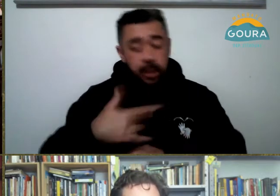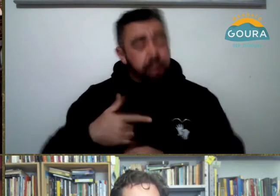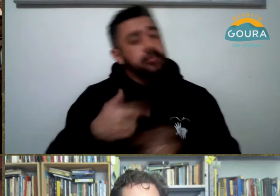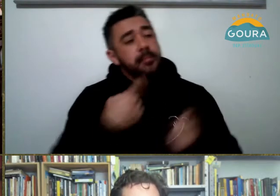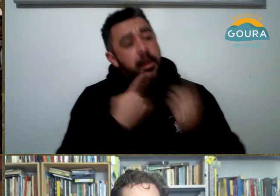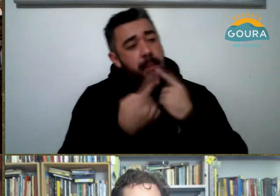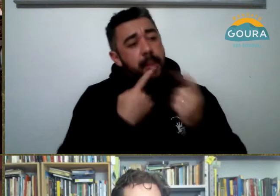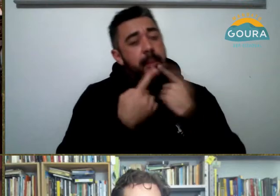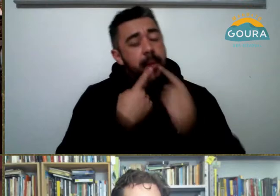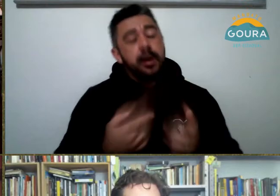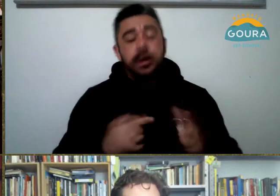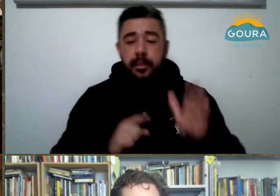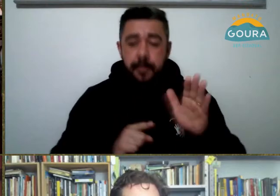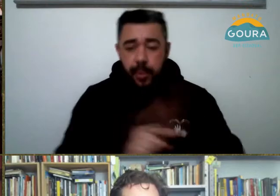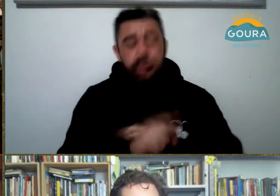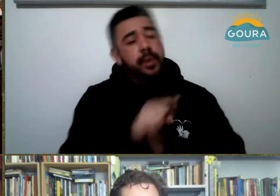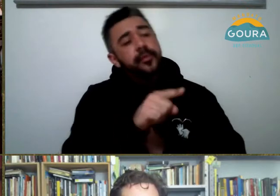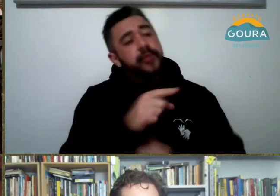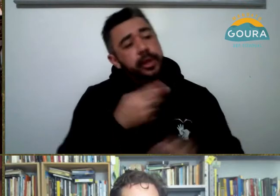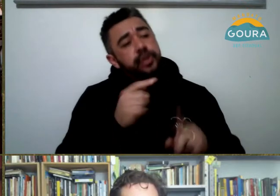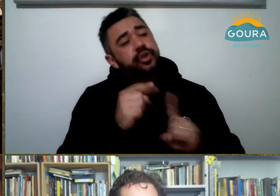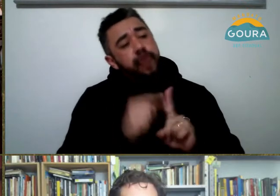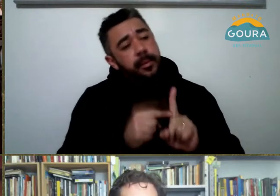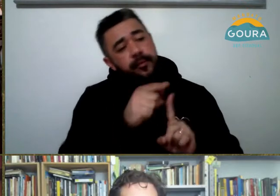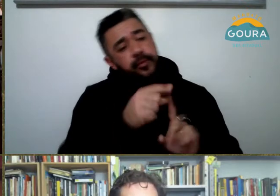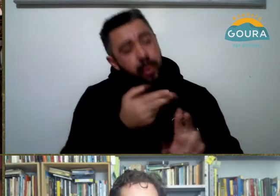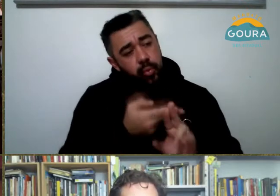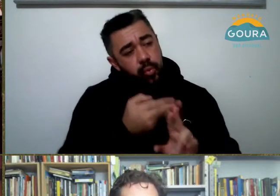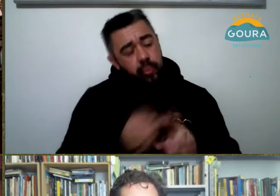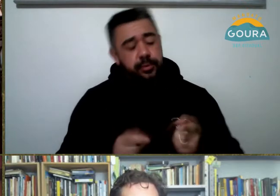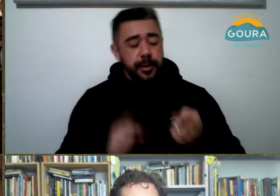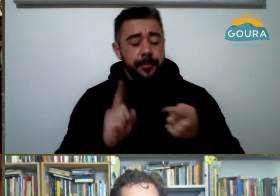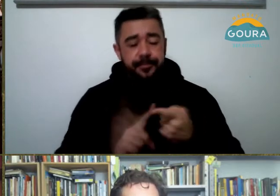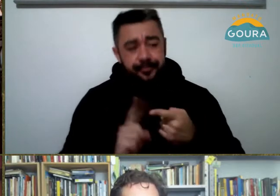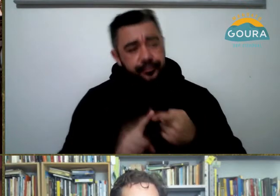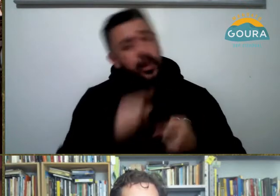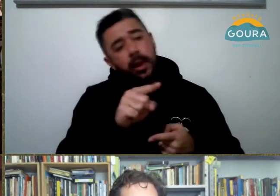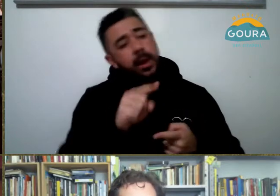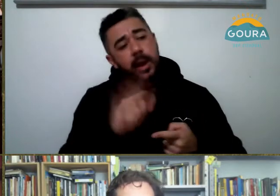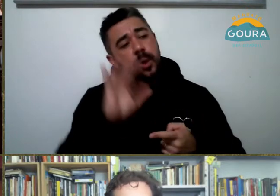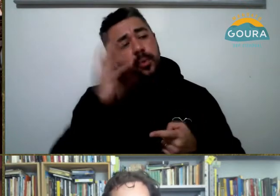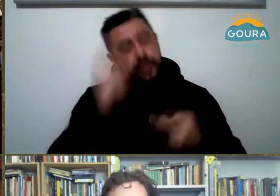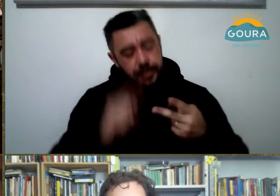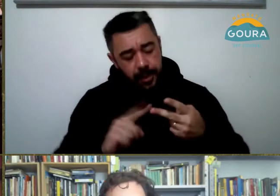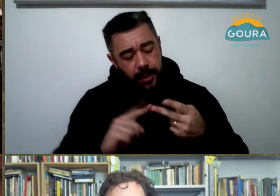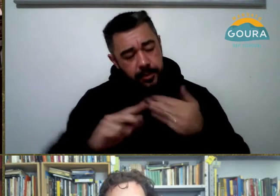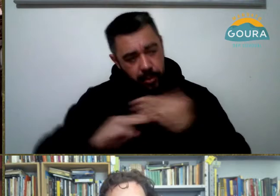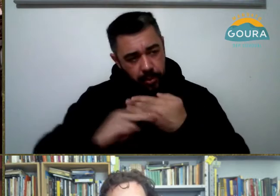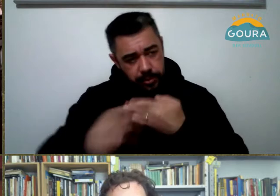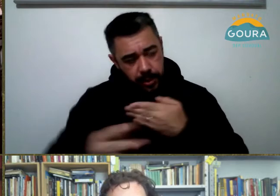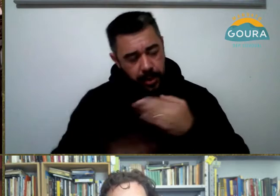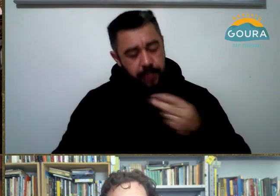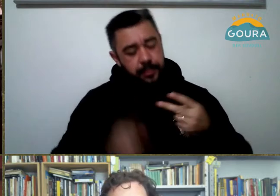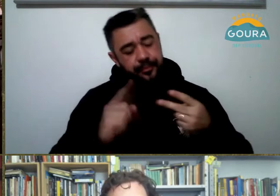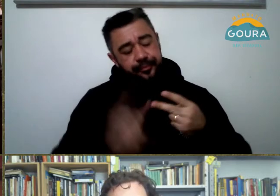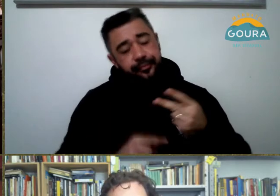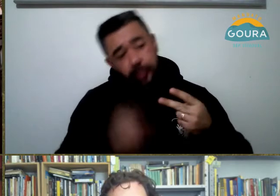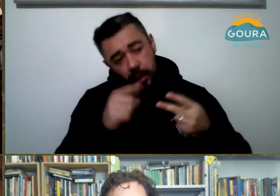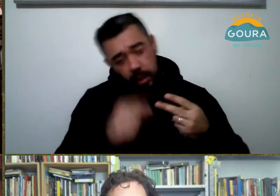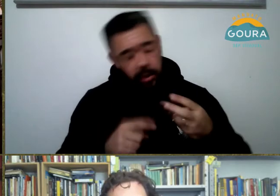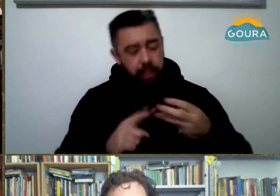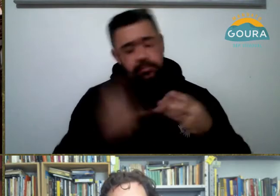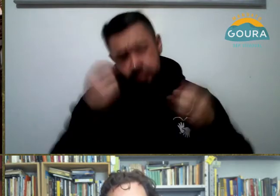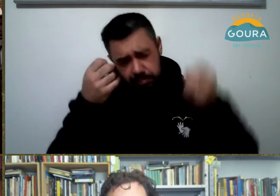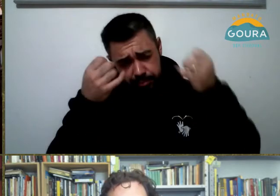uso, que tipo de consequências, que tipo de impactos tem aquele uso na sua